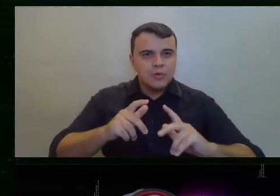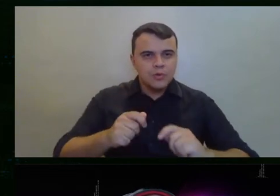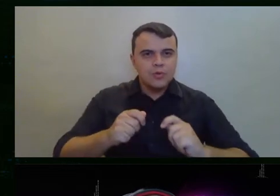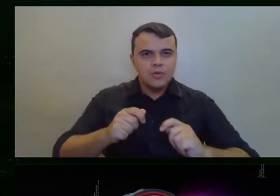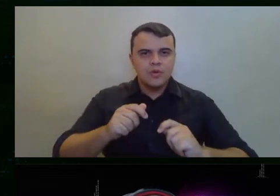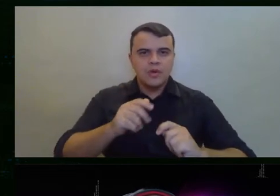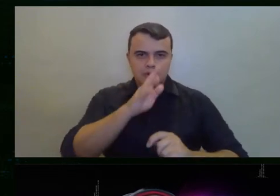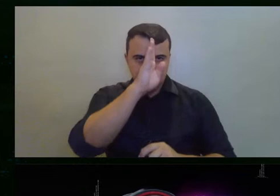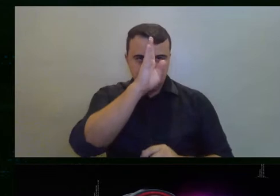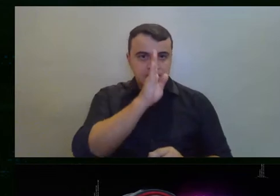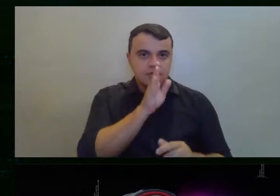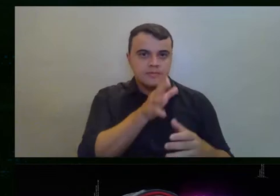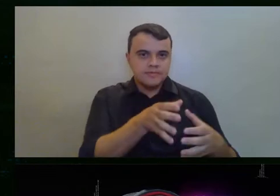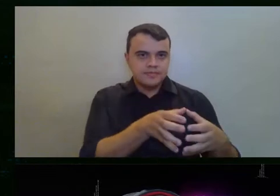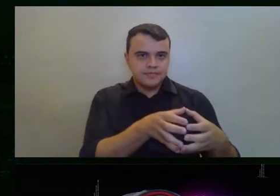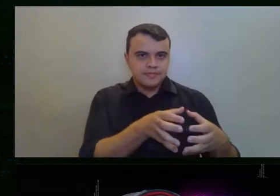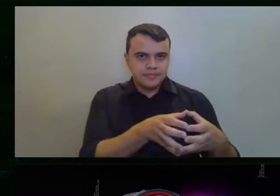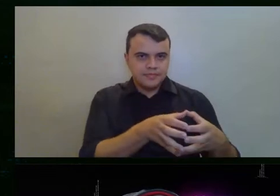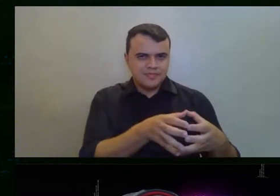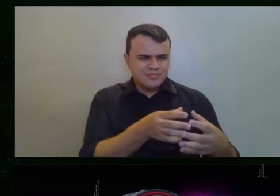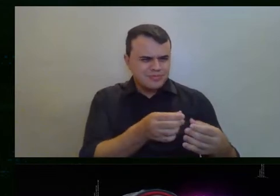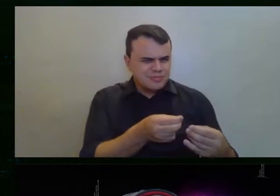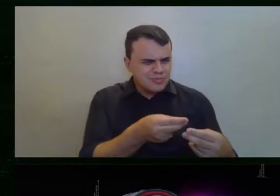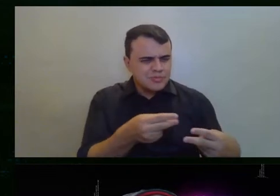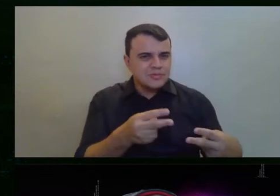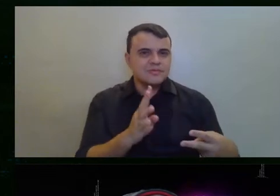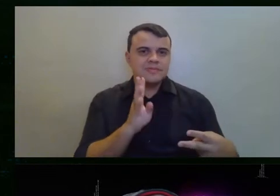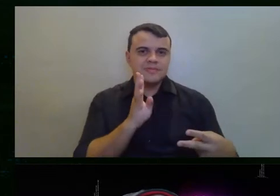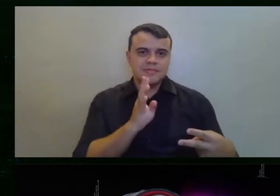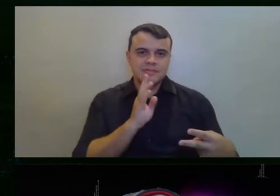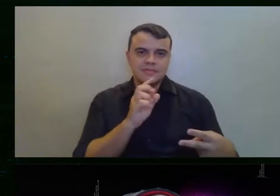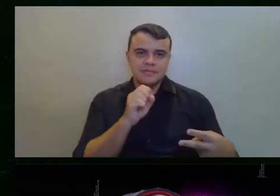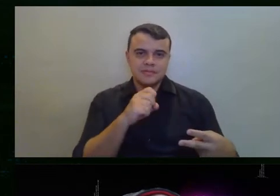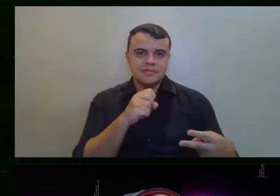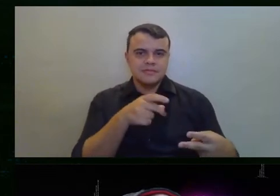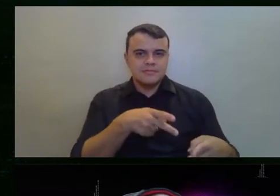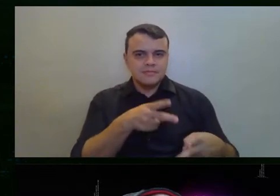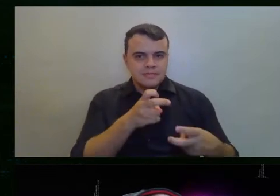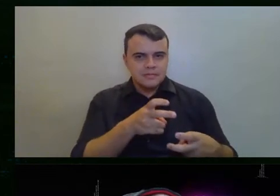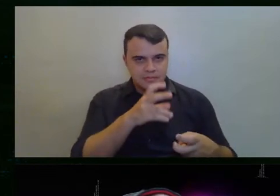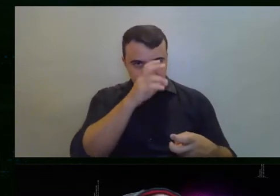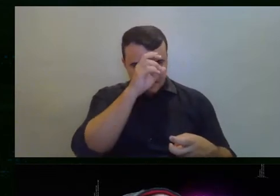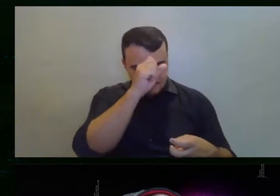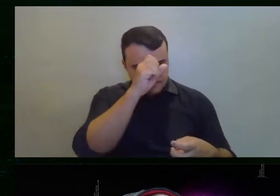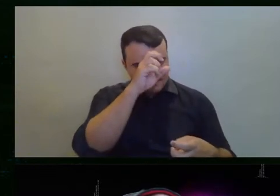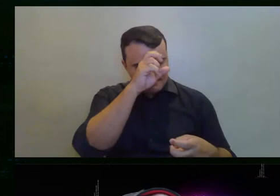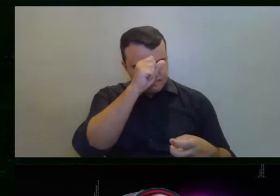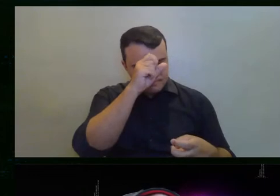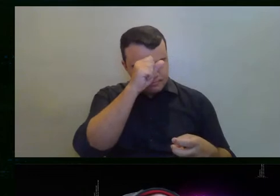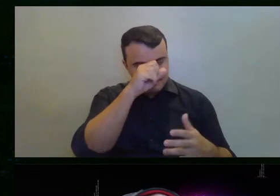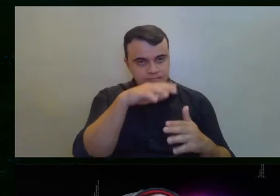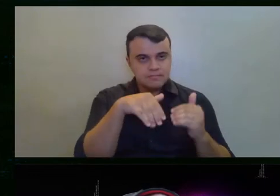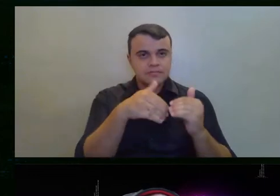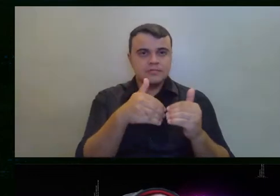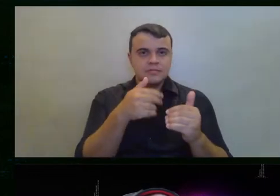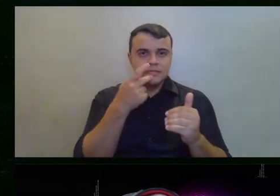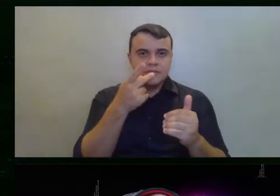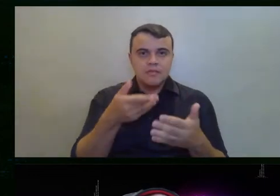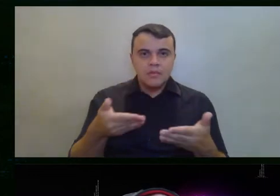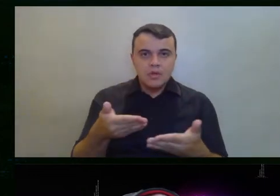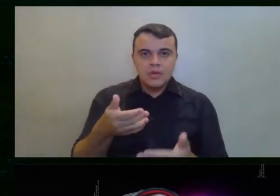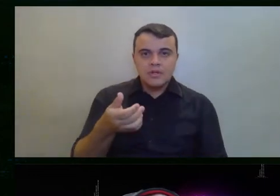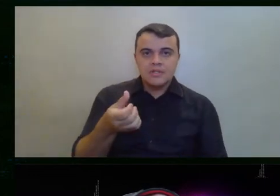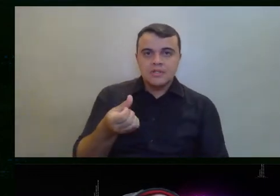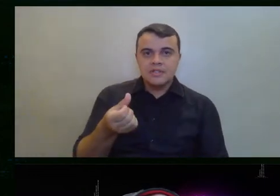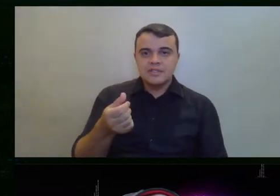na comunidade né vindo tão aqui é coisa para caramba assim comece a consumir cara começa a consumir hoje nós somos aí com seis